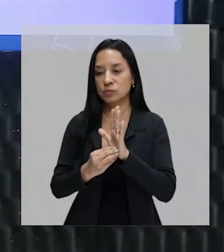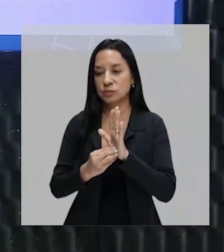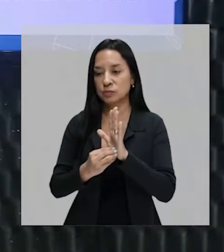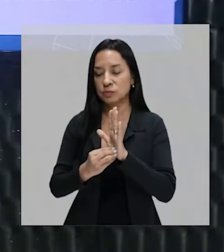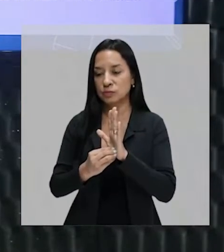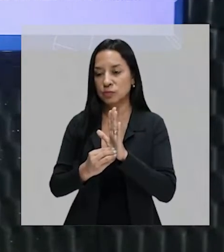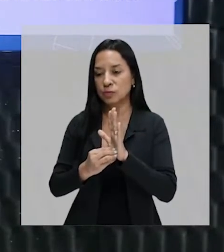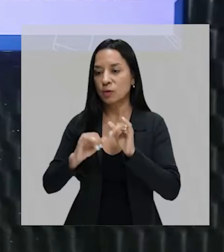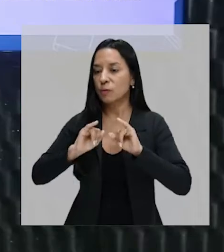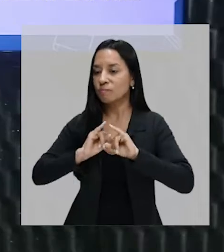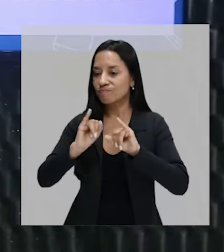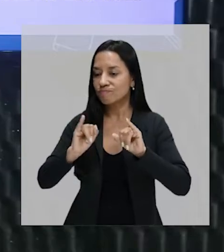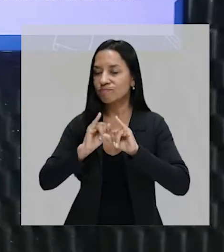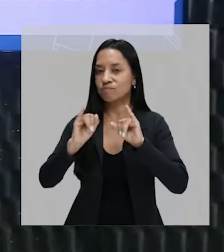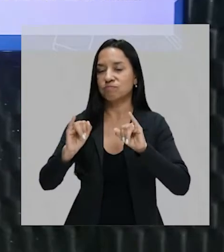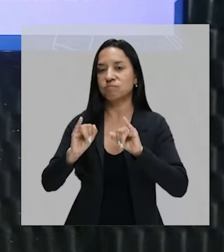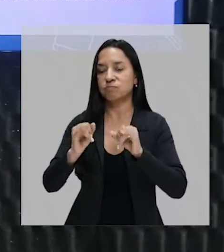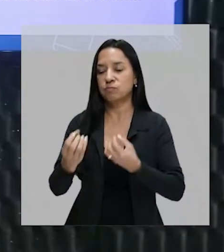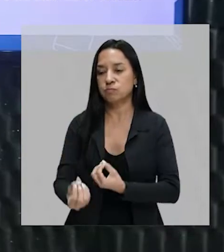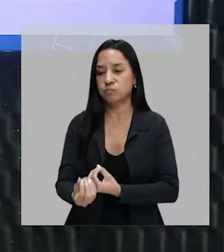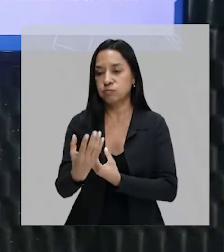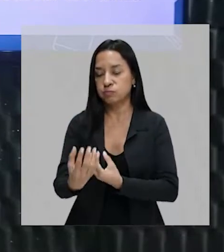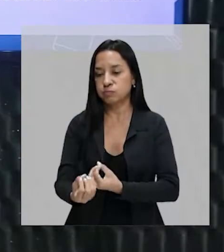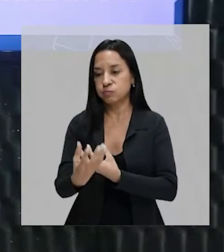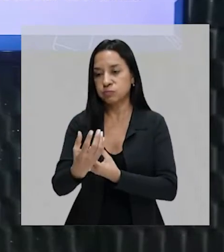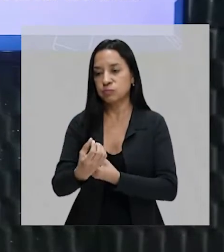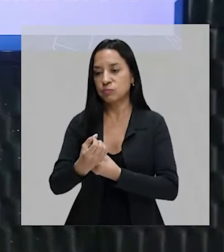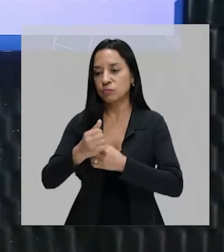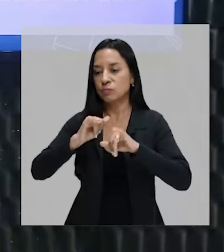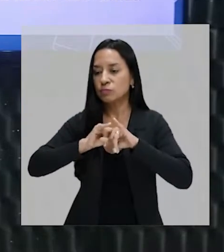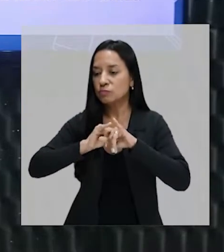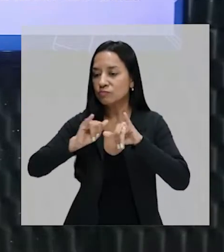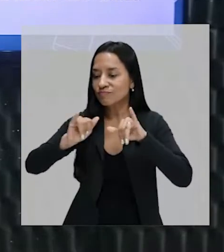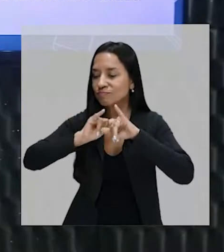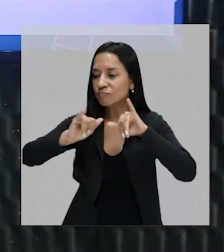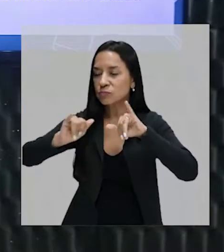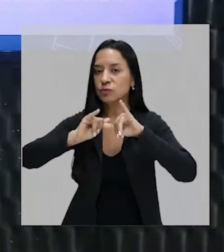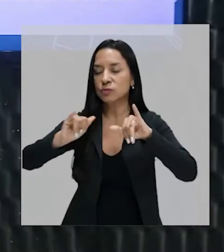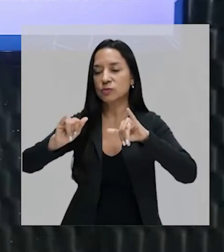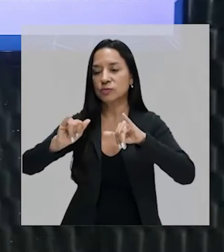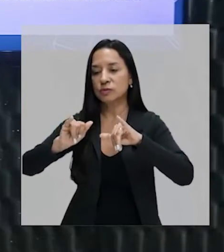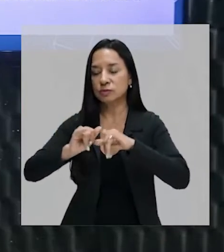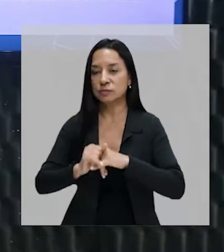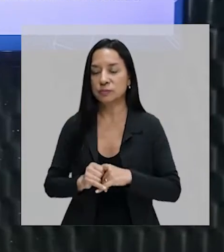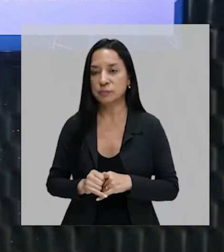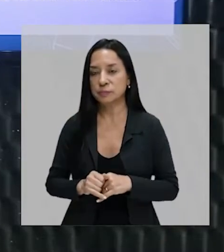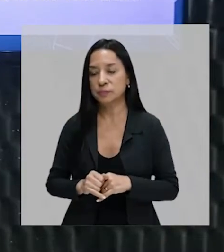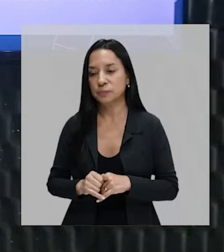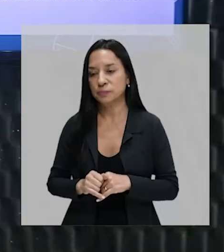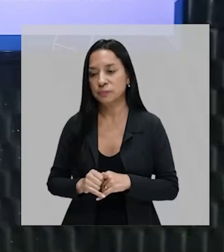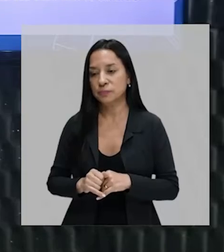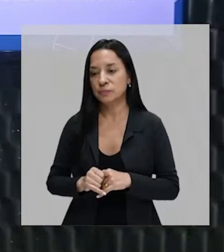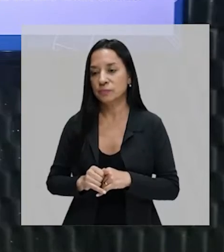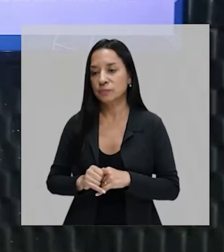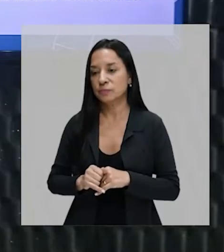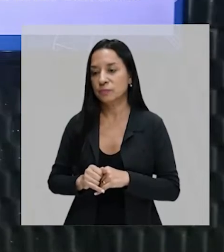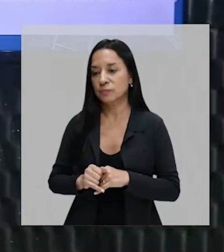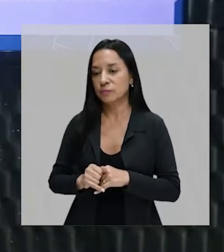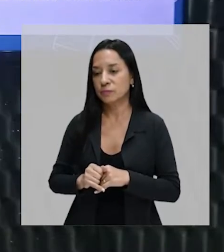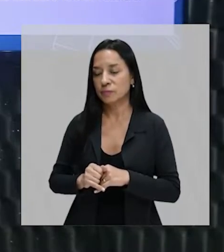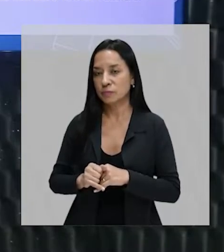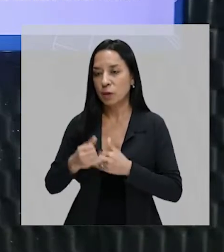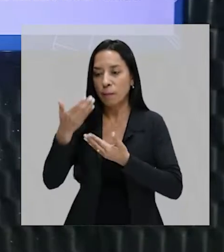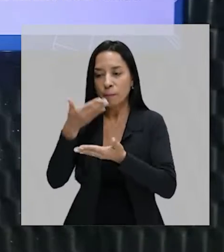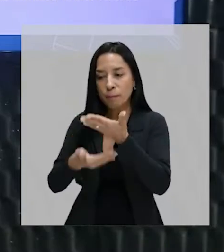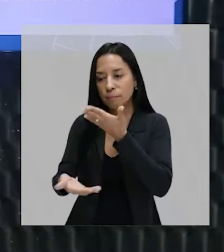o quê eles produzem conteúdos eles estão divulgando informações eles estão participando